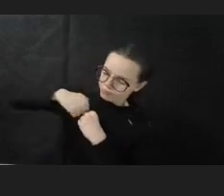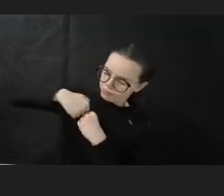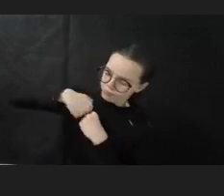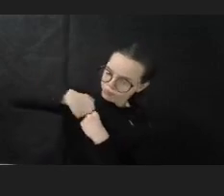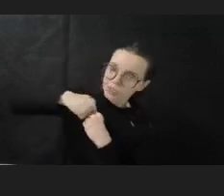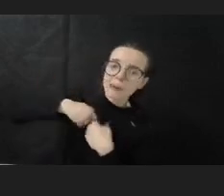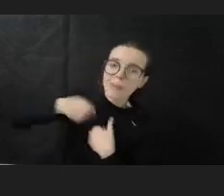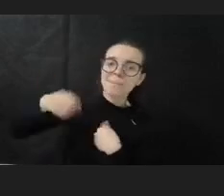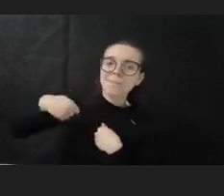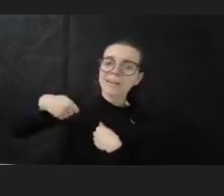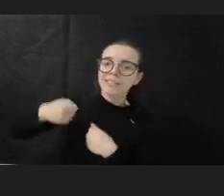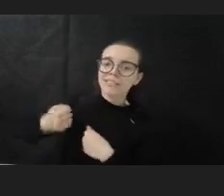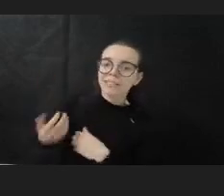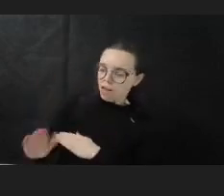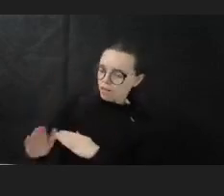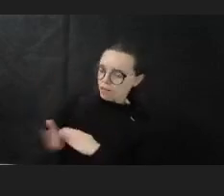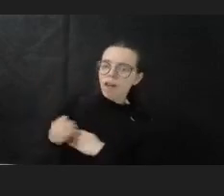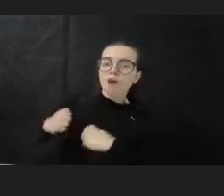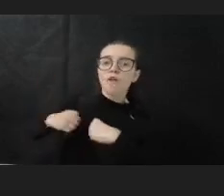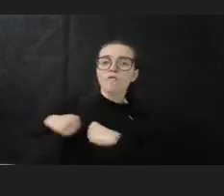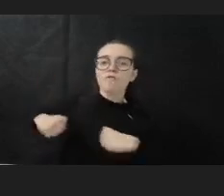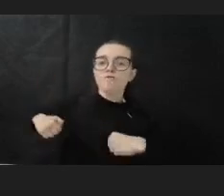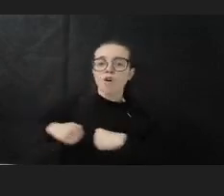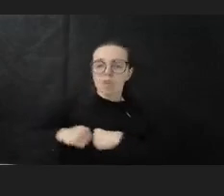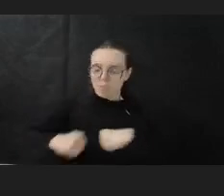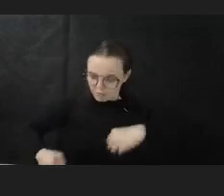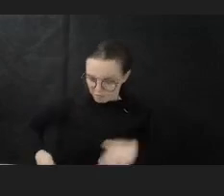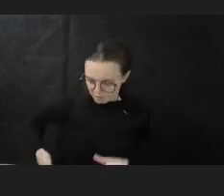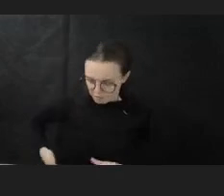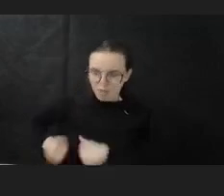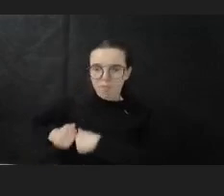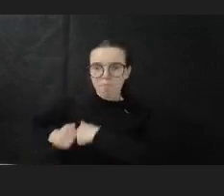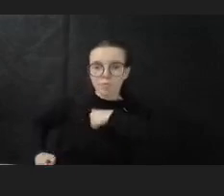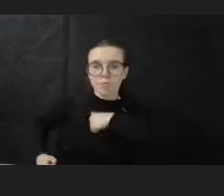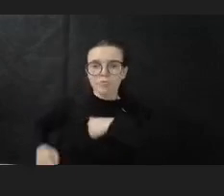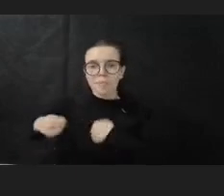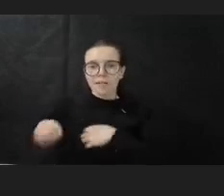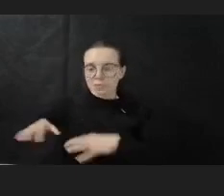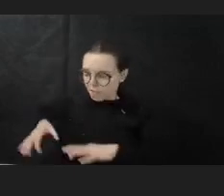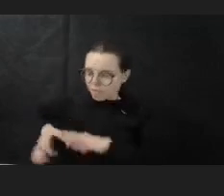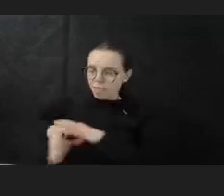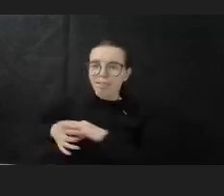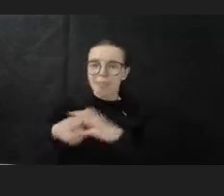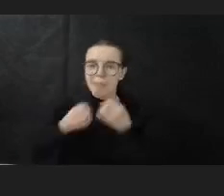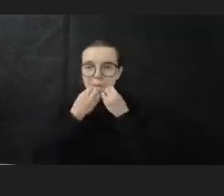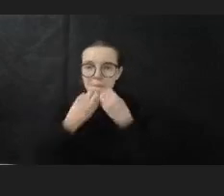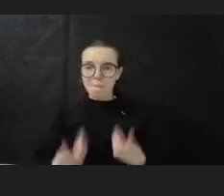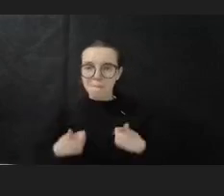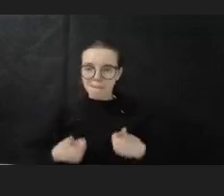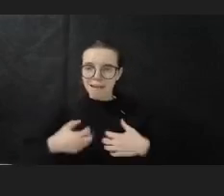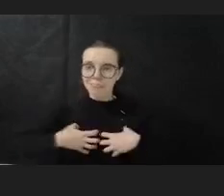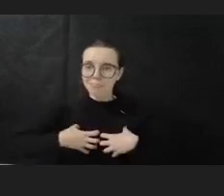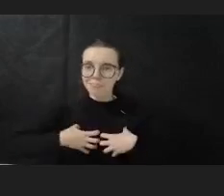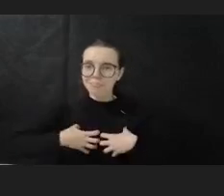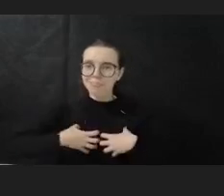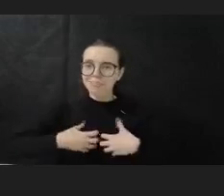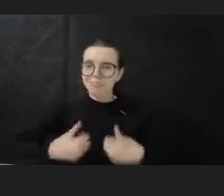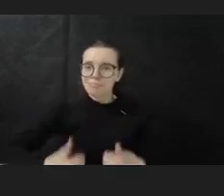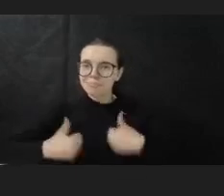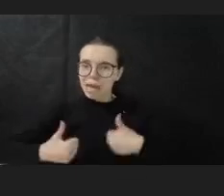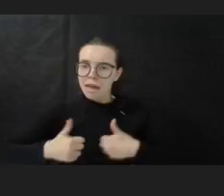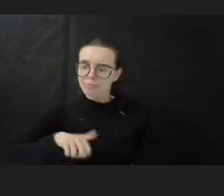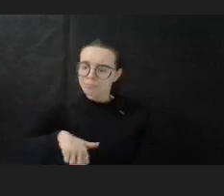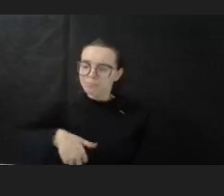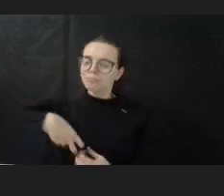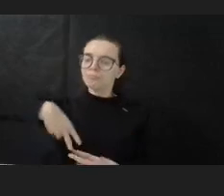de trás, para que a coluna ficasse no lugar. Então, é justamente isso que a gente precisa fazer. A força muscular é a capacidade